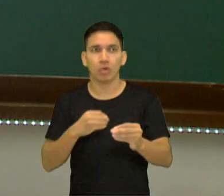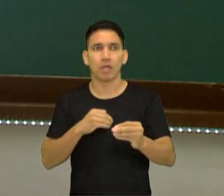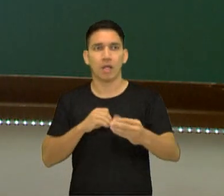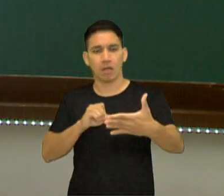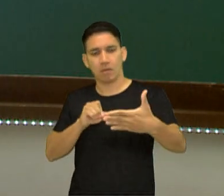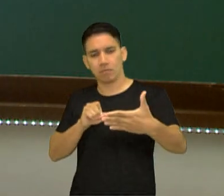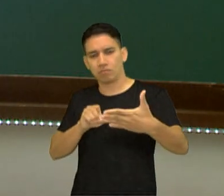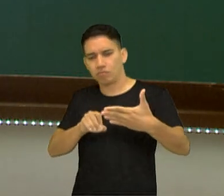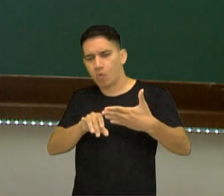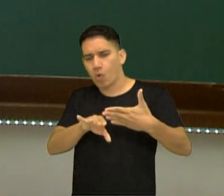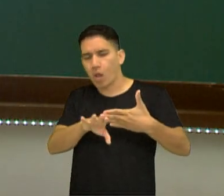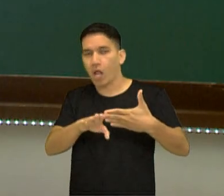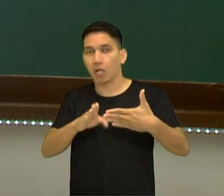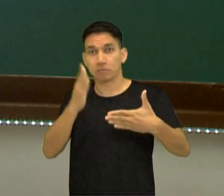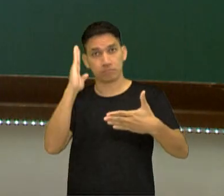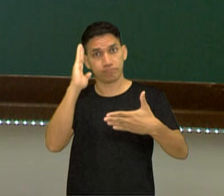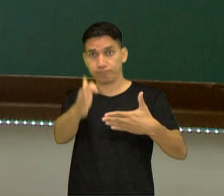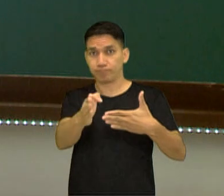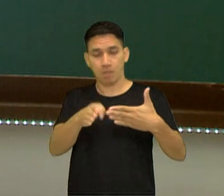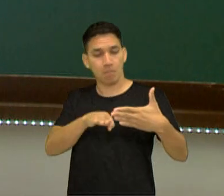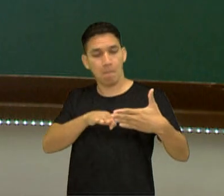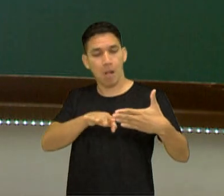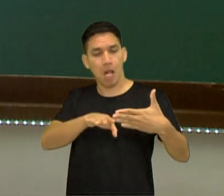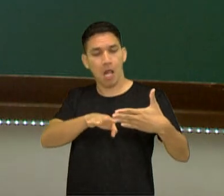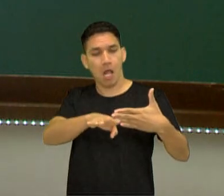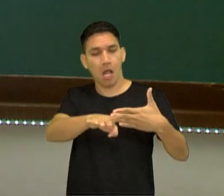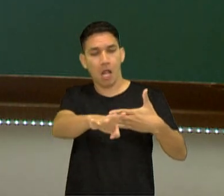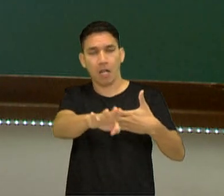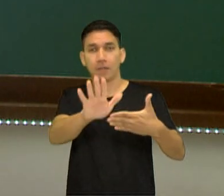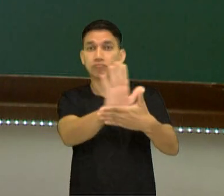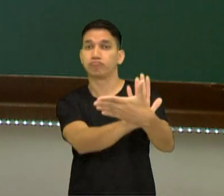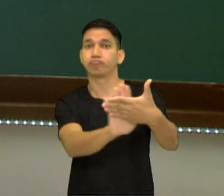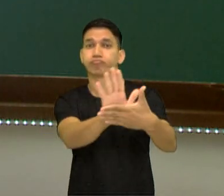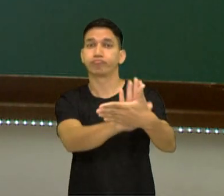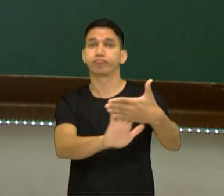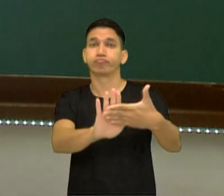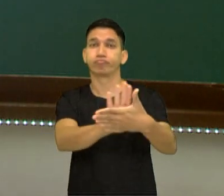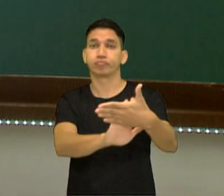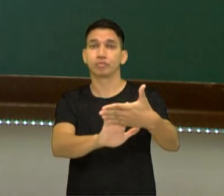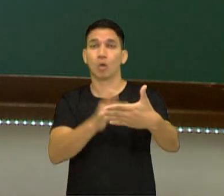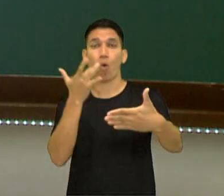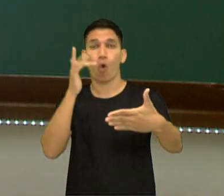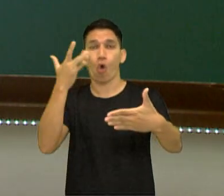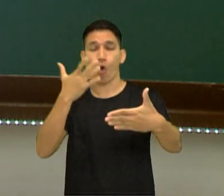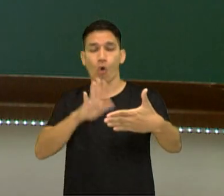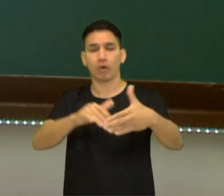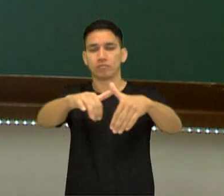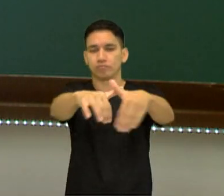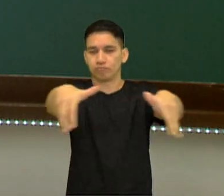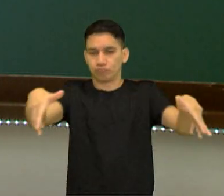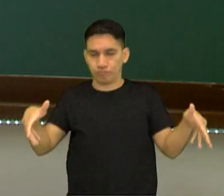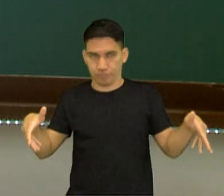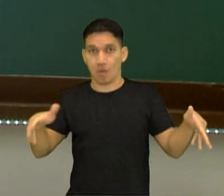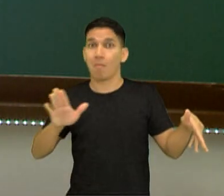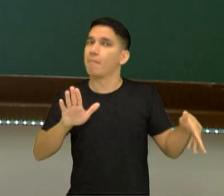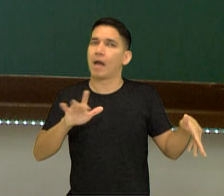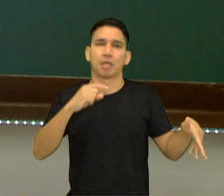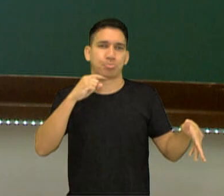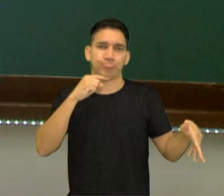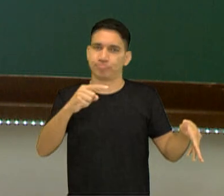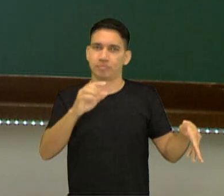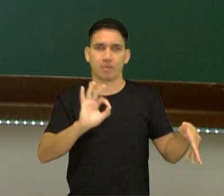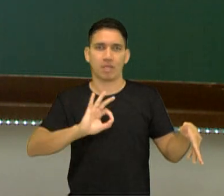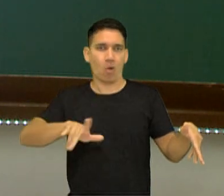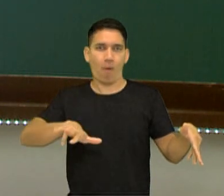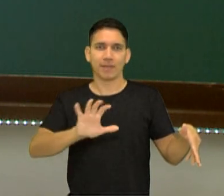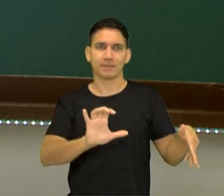passar reto pela lâmina de ouro e marcar o fundo lá do aparato detector. Mas, como não foi isso que aconteceu,